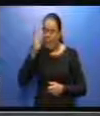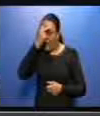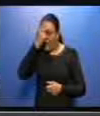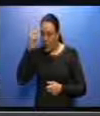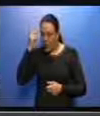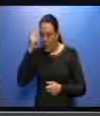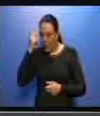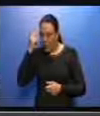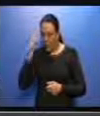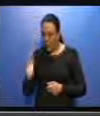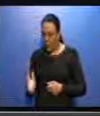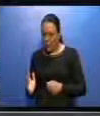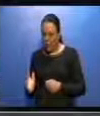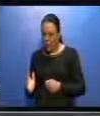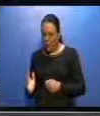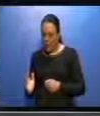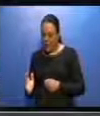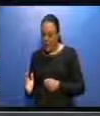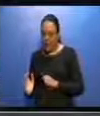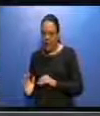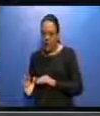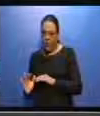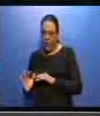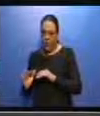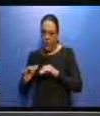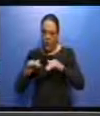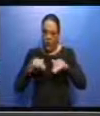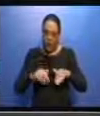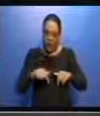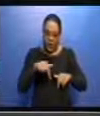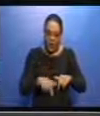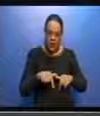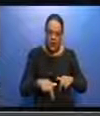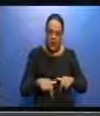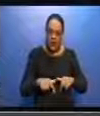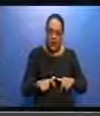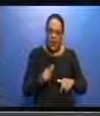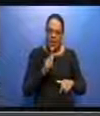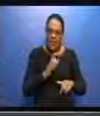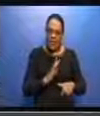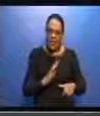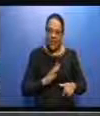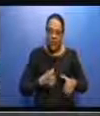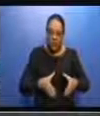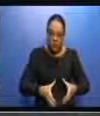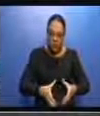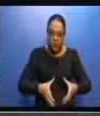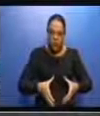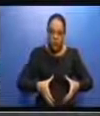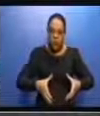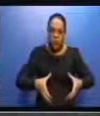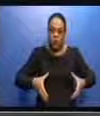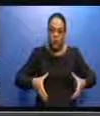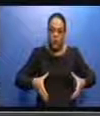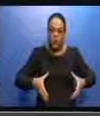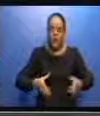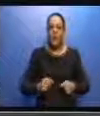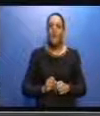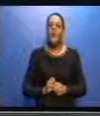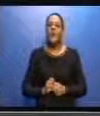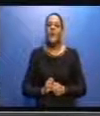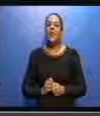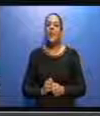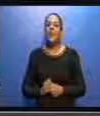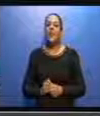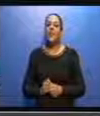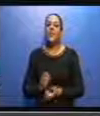cidade então o espaço que é ocupado pela cidade ele é ampliado então toda vez que nós dissemos sobre crescimento